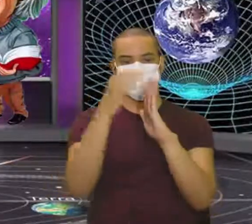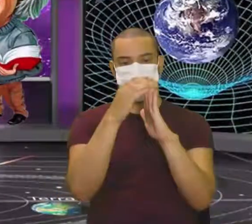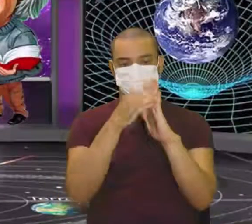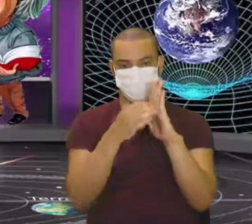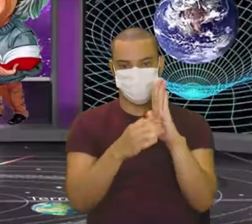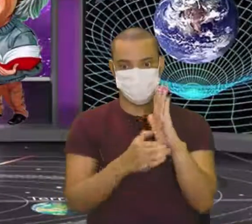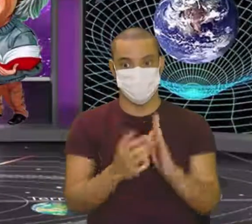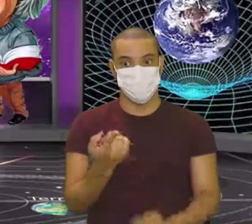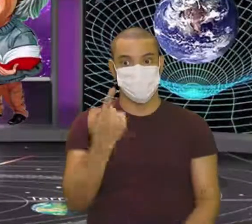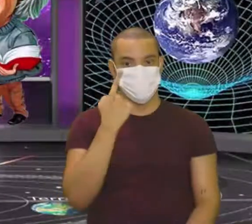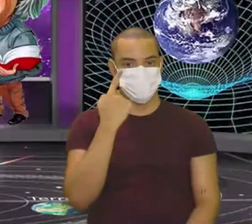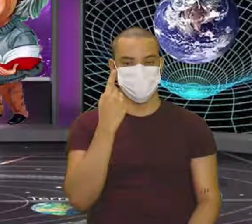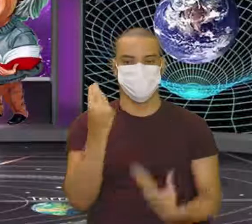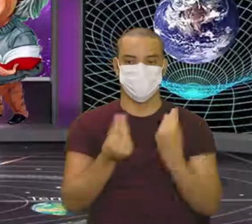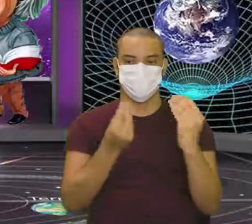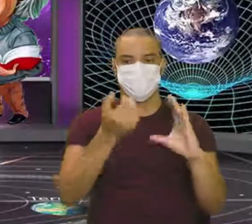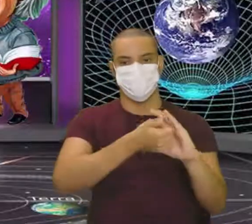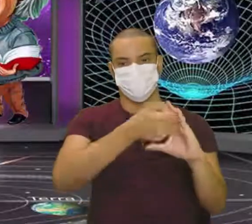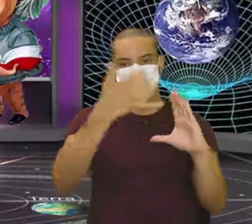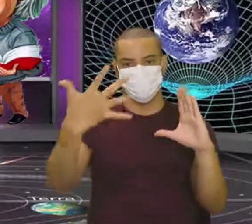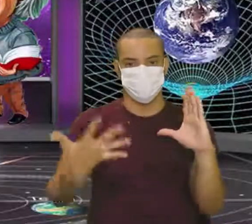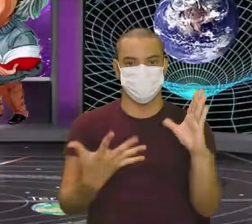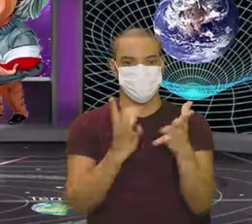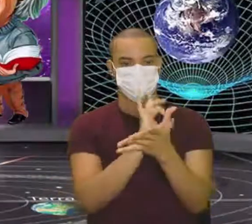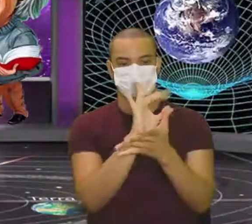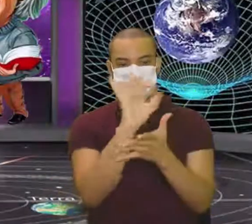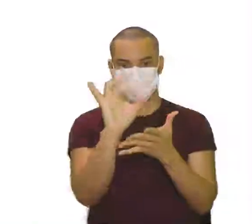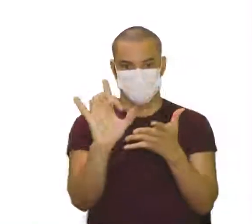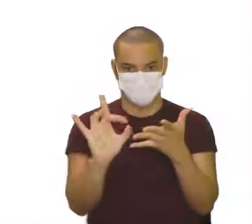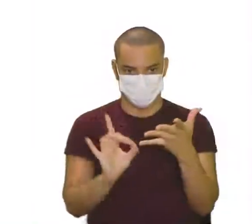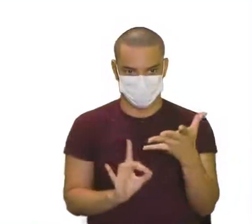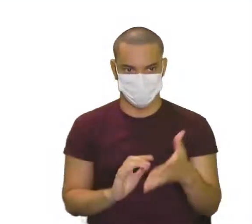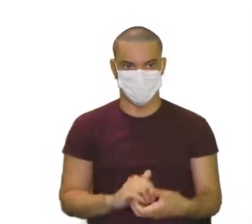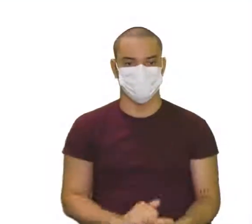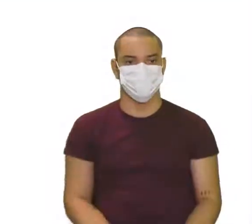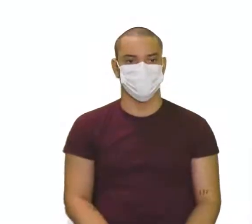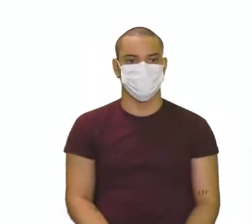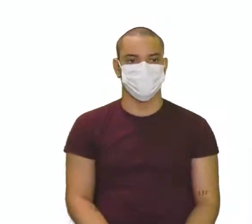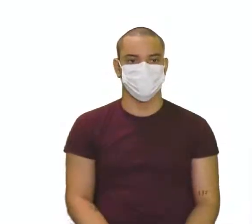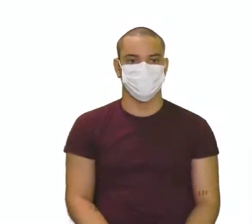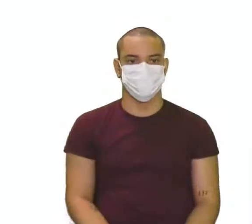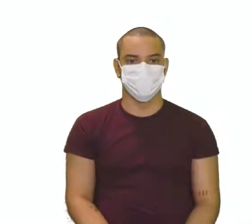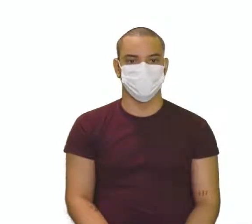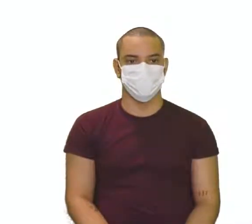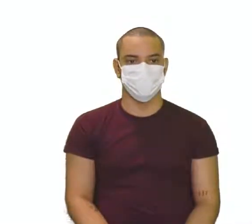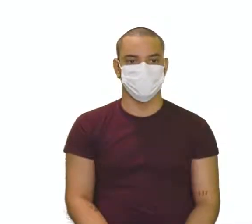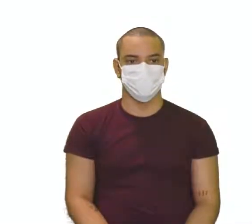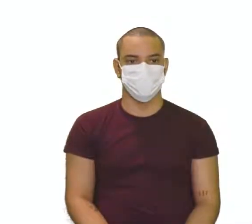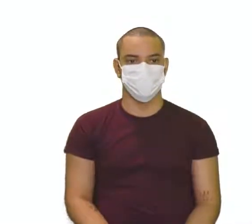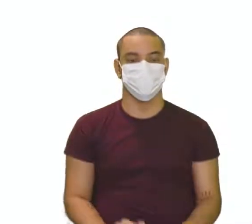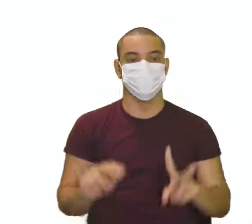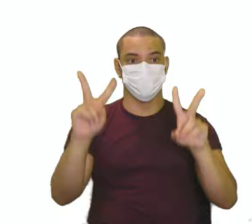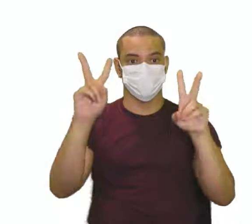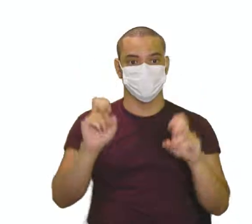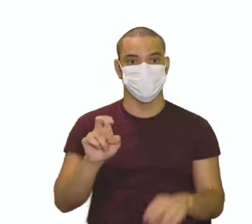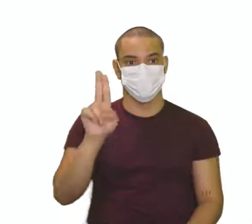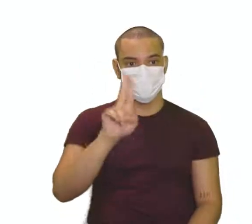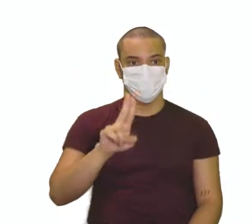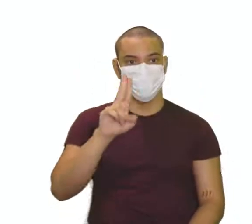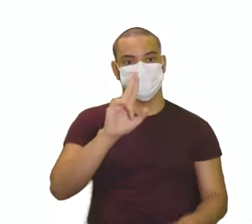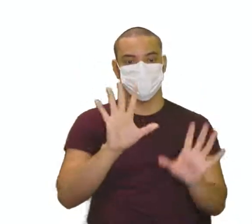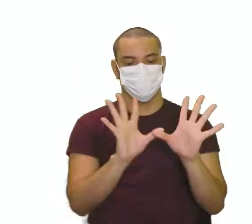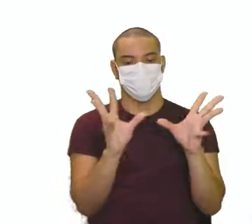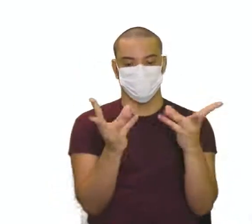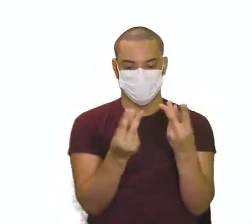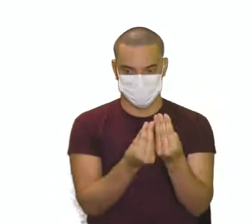vamos classificar e ver a característica de cada uma delas? Vamos lá, olha só. Em relação à questão das